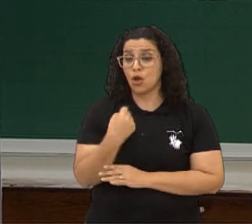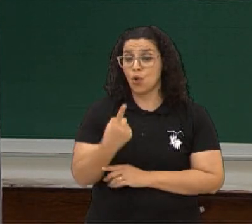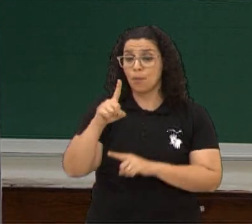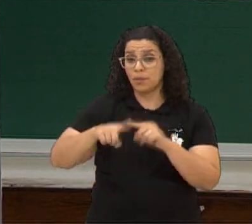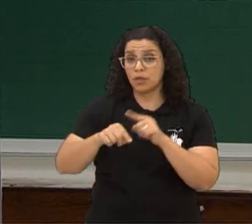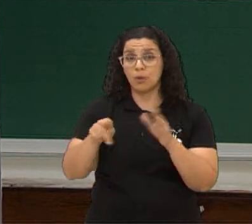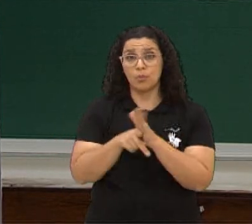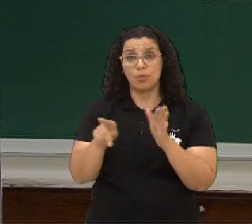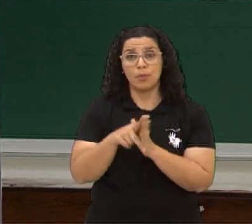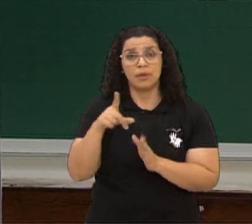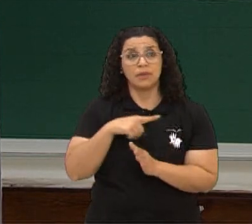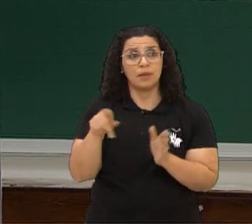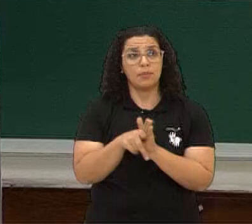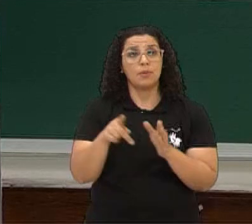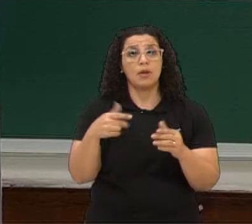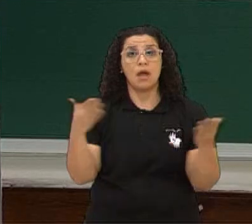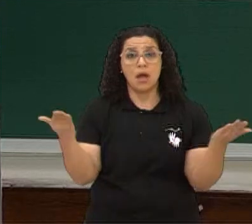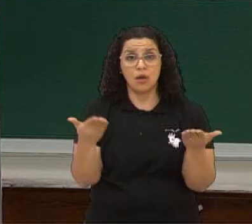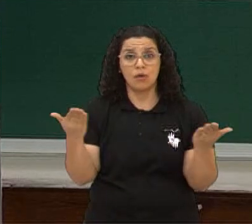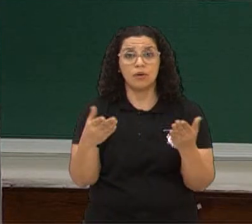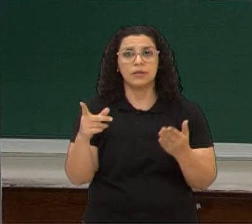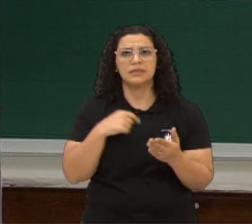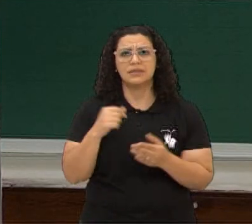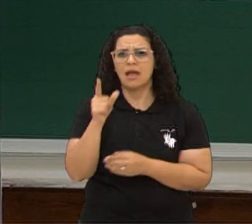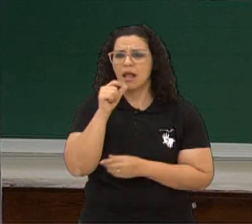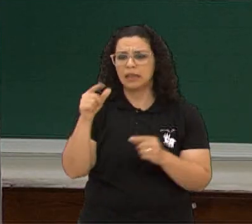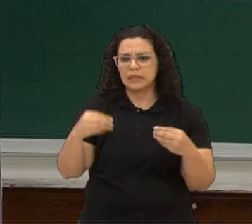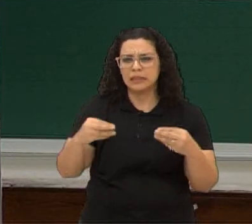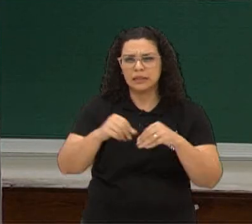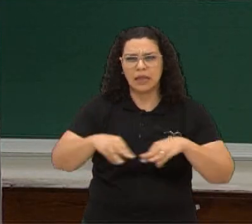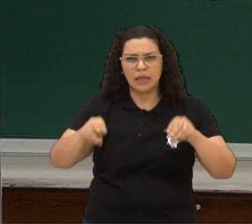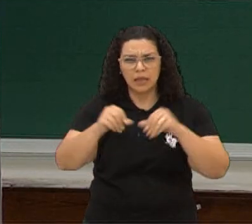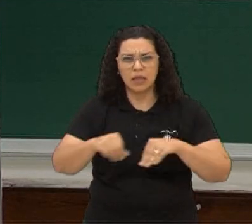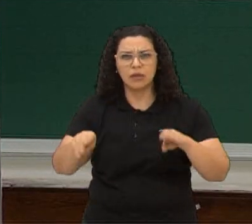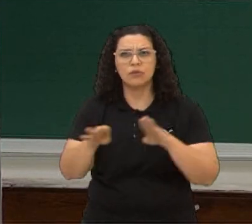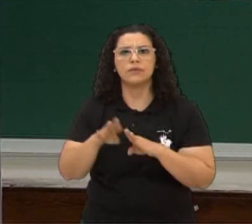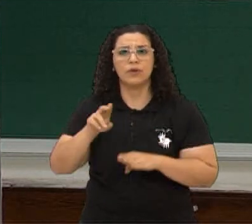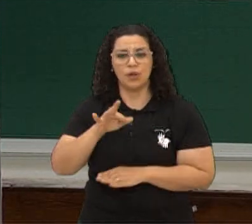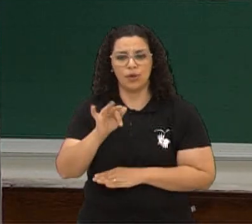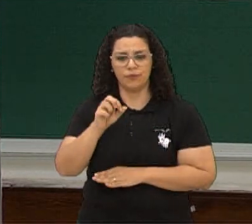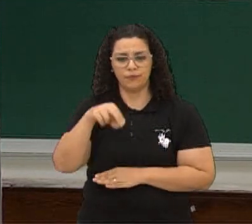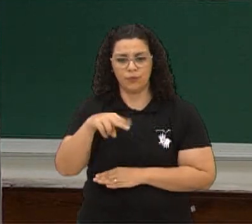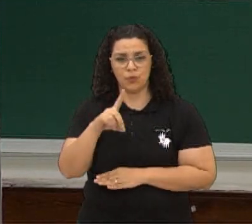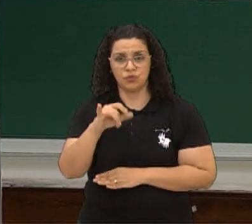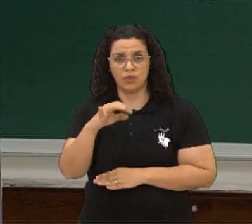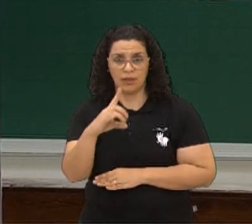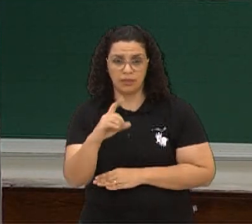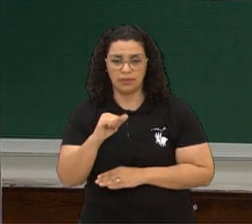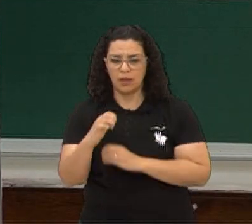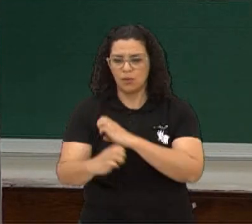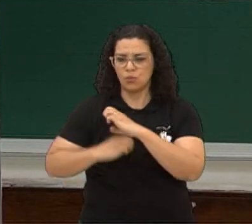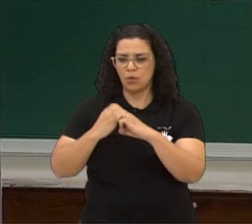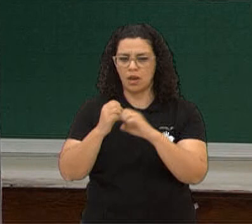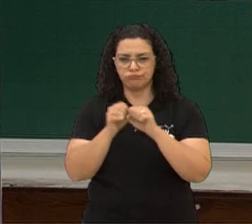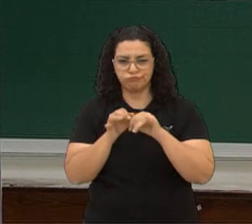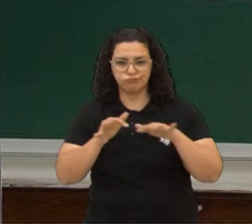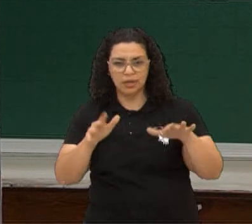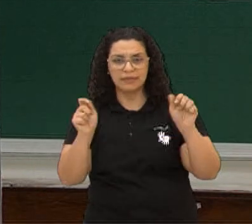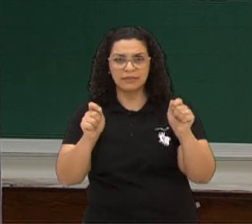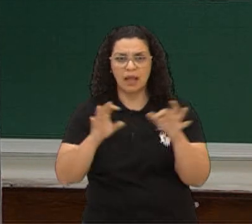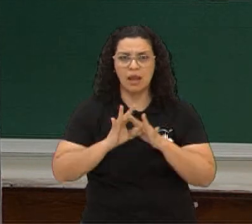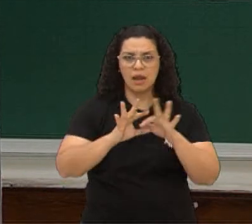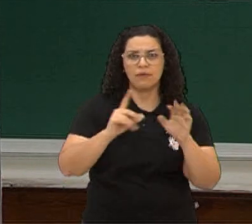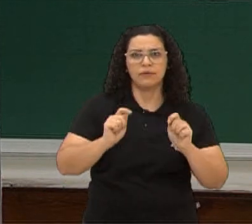substância que estava na fase líquida, ou seja, fundida, para que os seus elétrons, seus íons estivessem